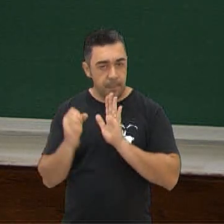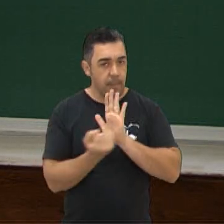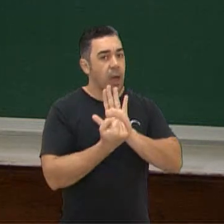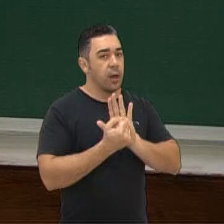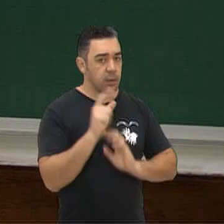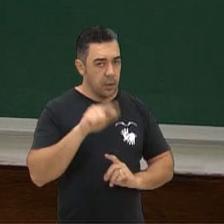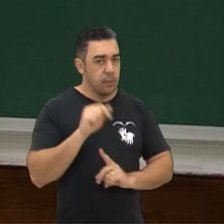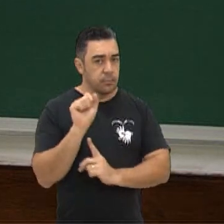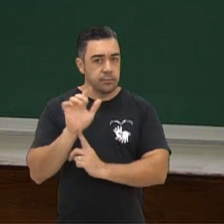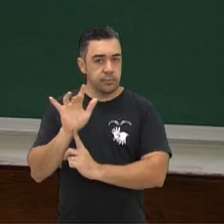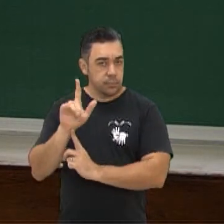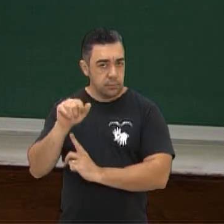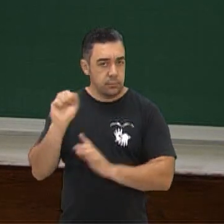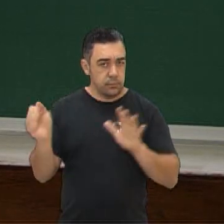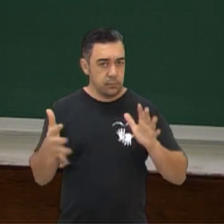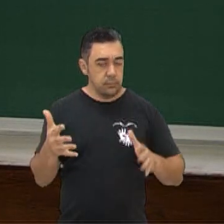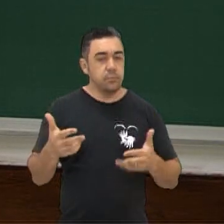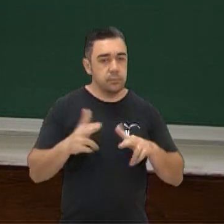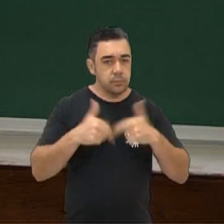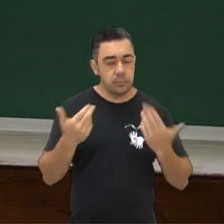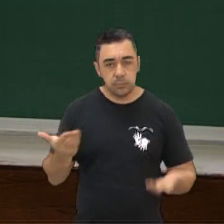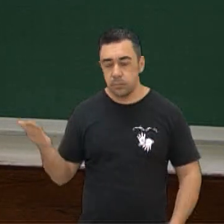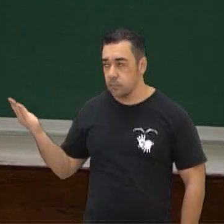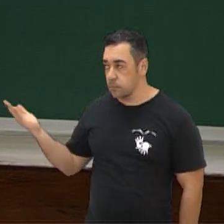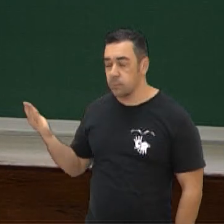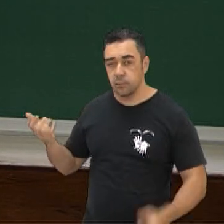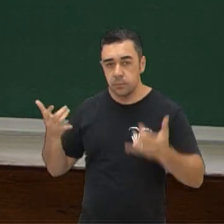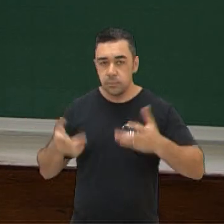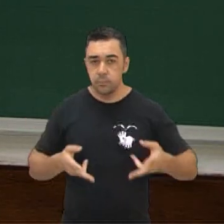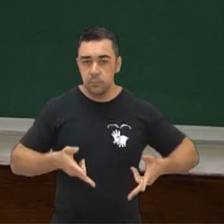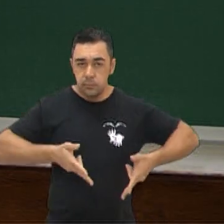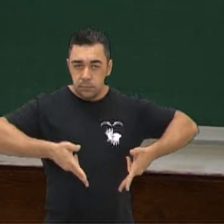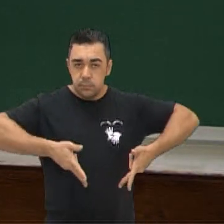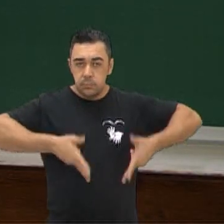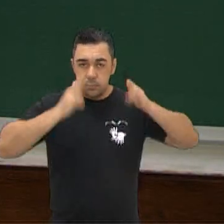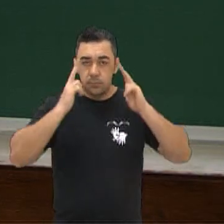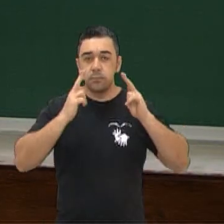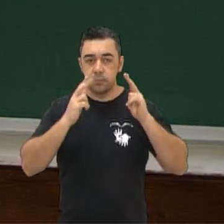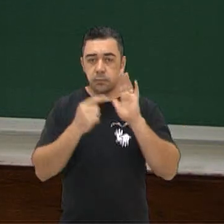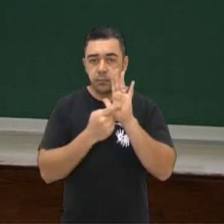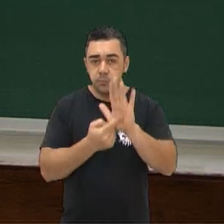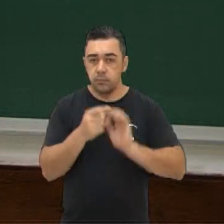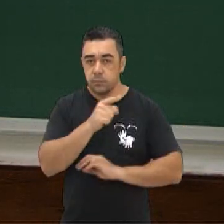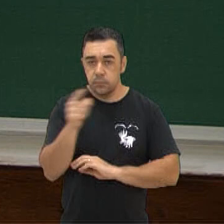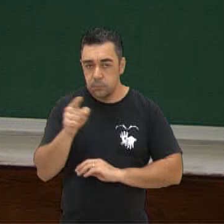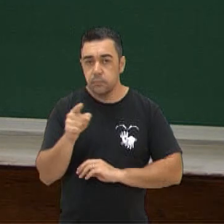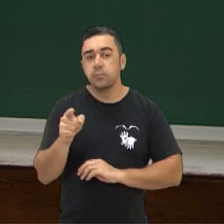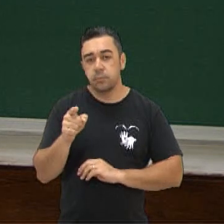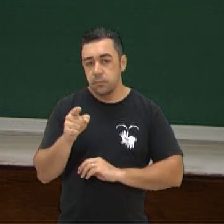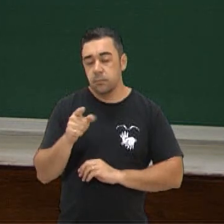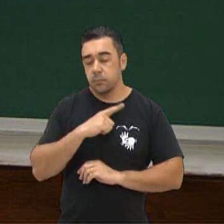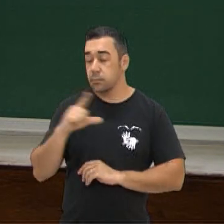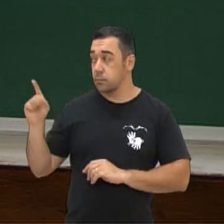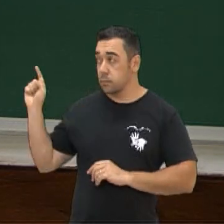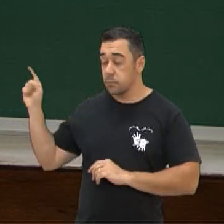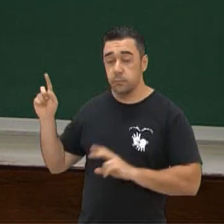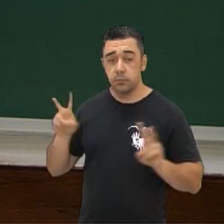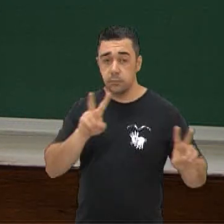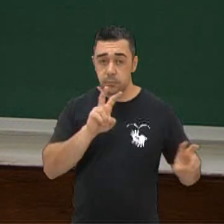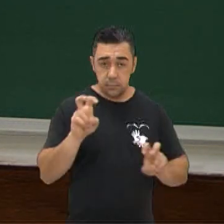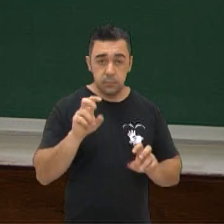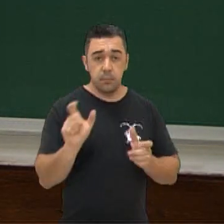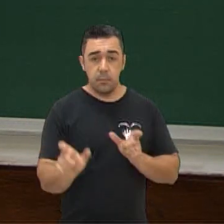símbolo mágico, né? Por isso que eu recortei aqui, destaquei aqui no nosso recorte